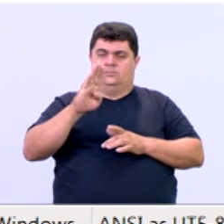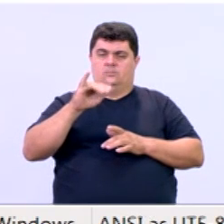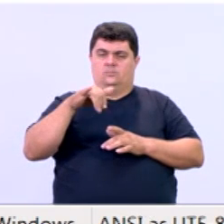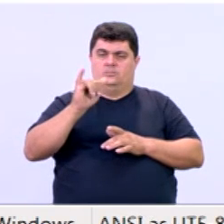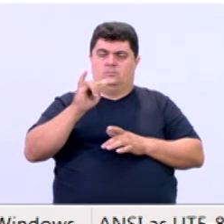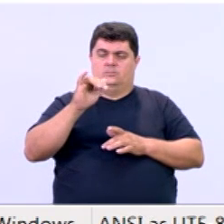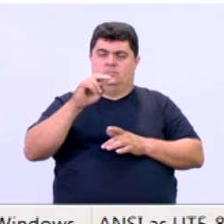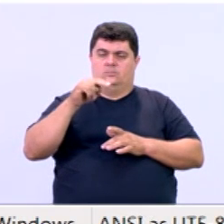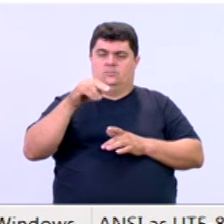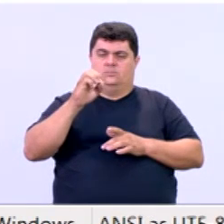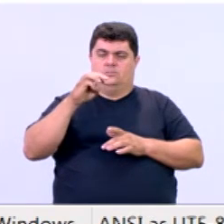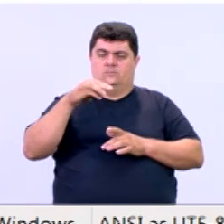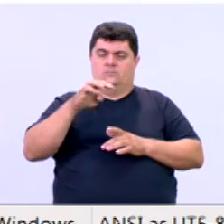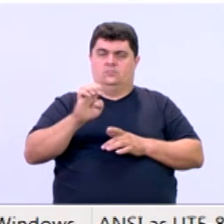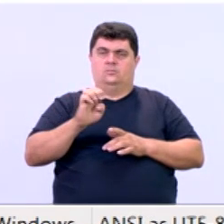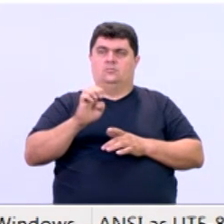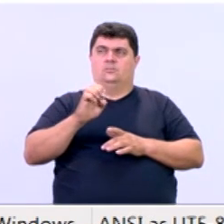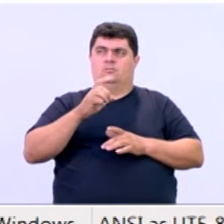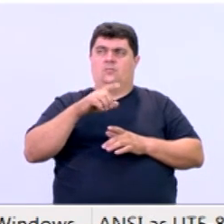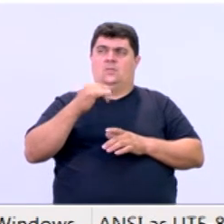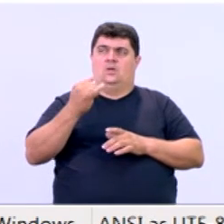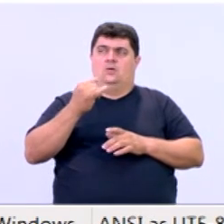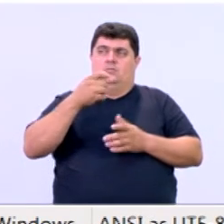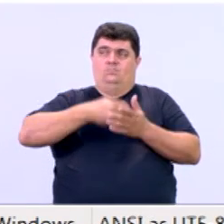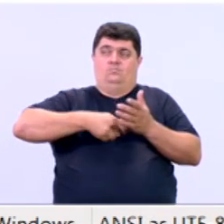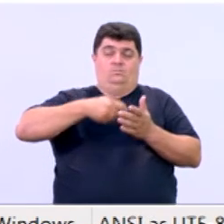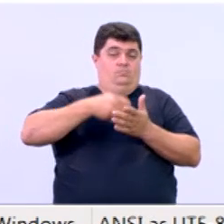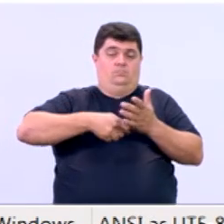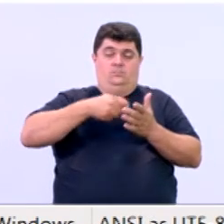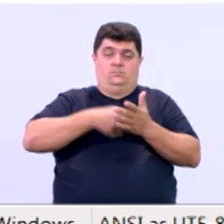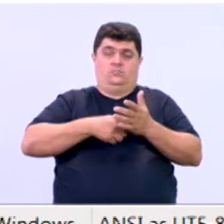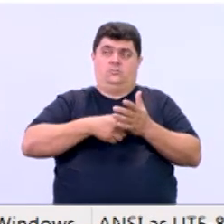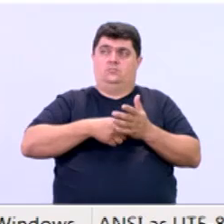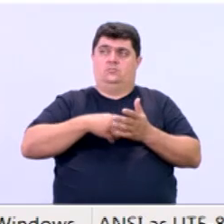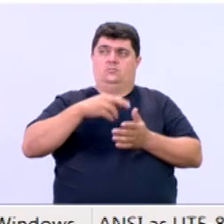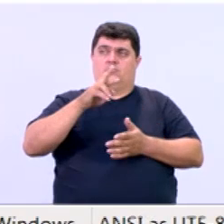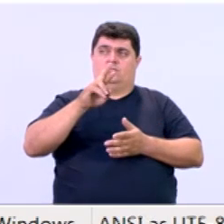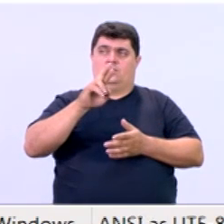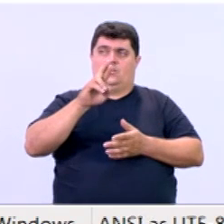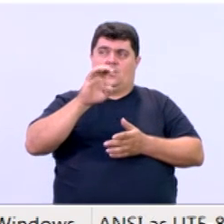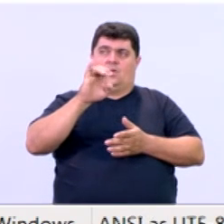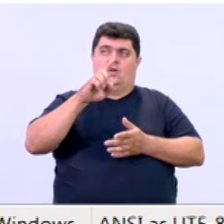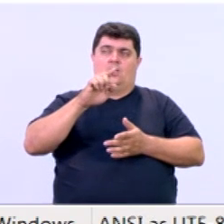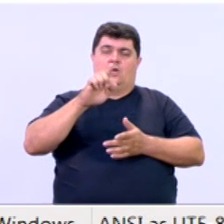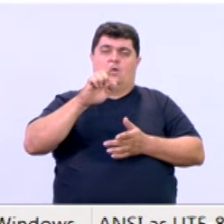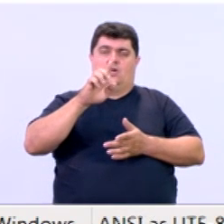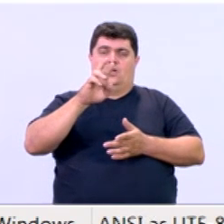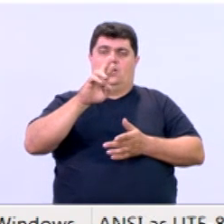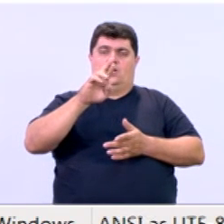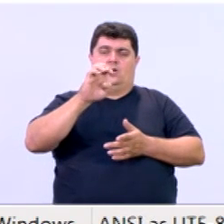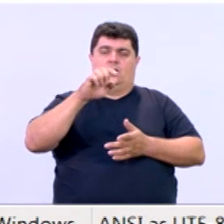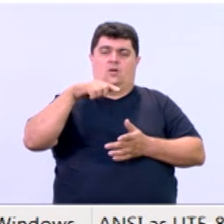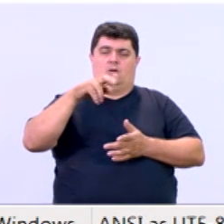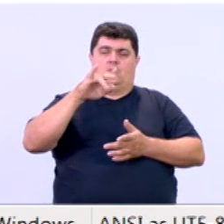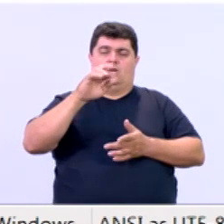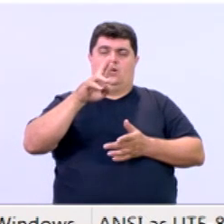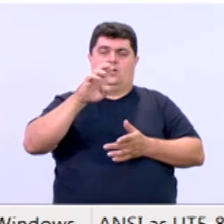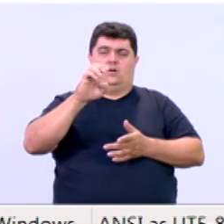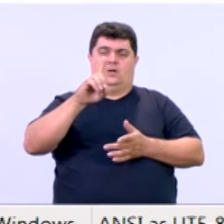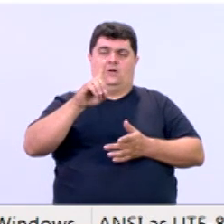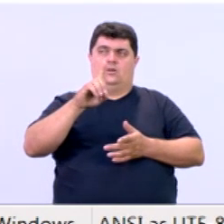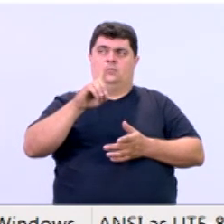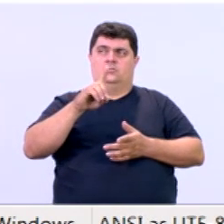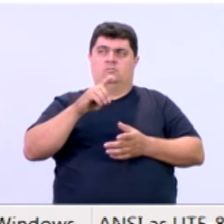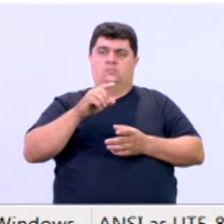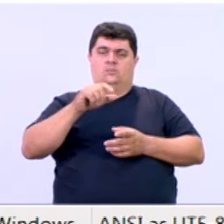aqui, requerid, é obrigatório. Ele tem um tamanho 50, só que ele só vai